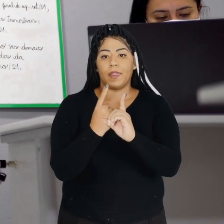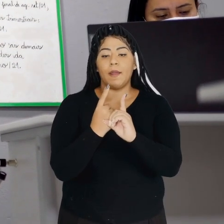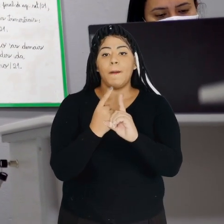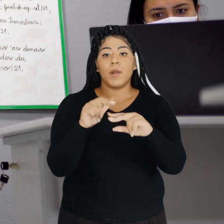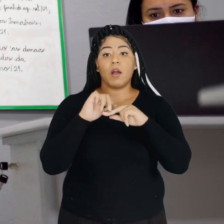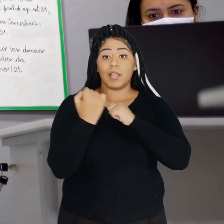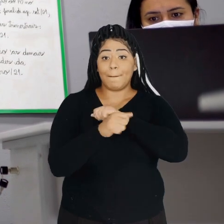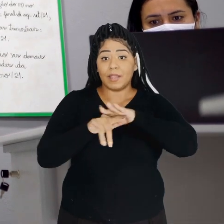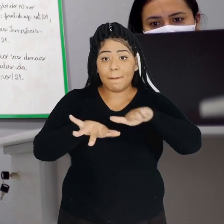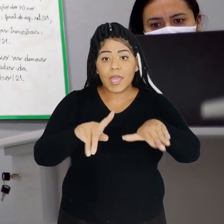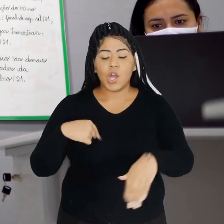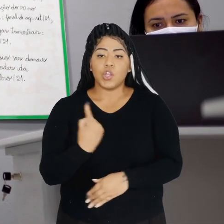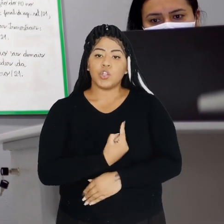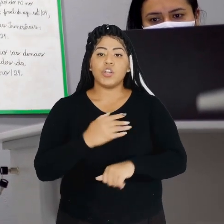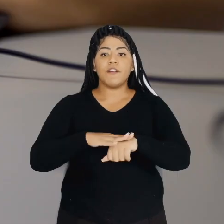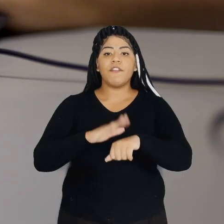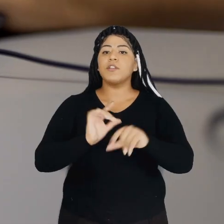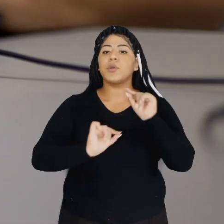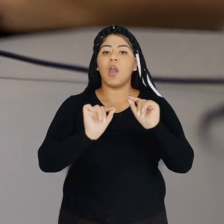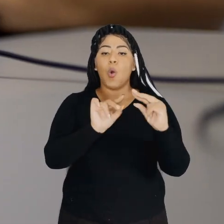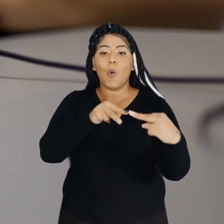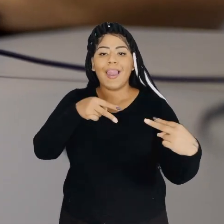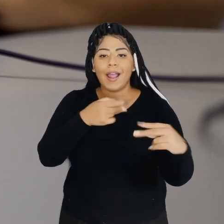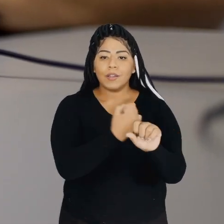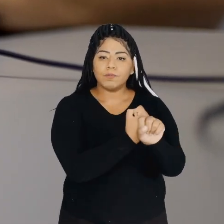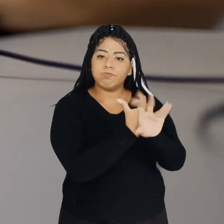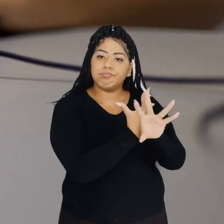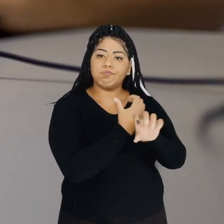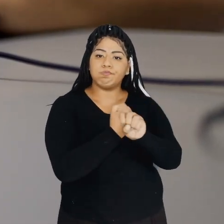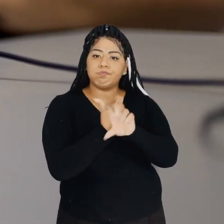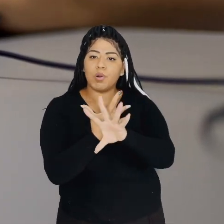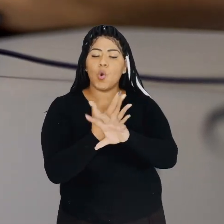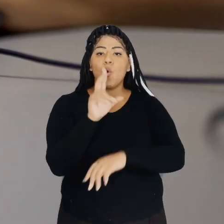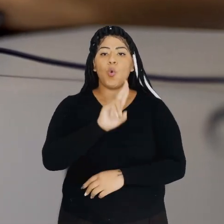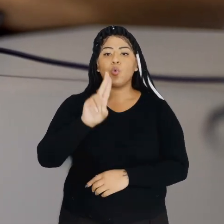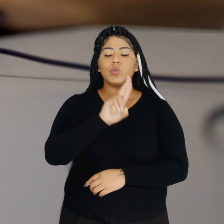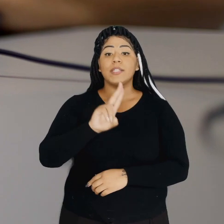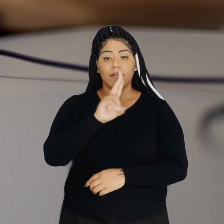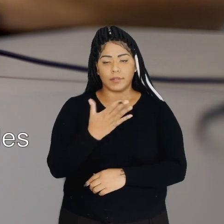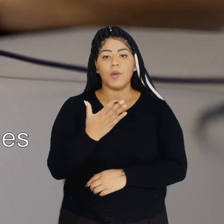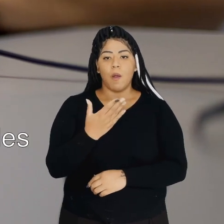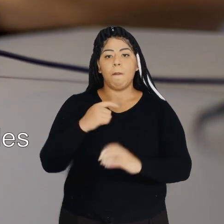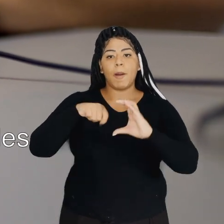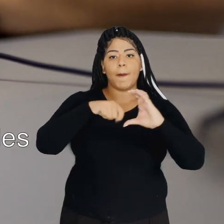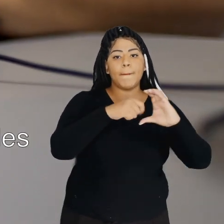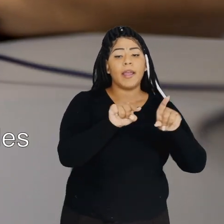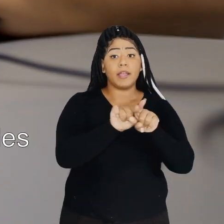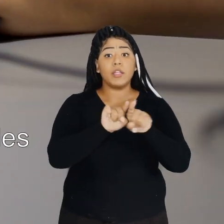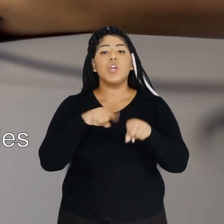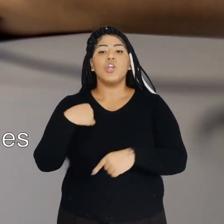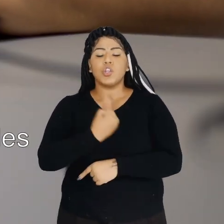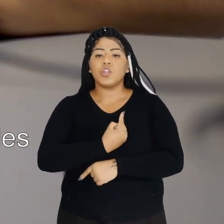presenciais, nós realizamos encontros online, né? Através do Meet, do Zoom, né? E trabalhamos